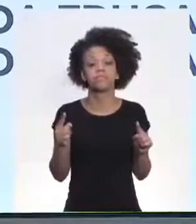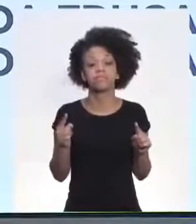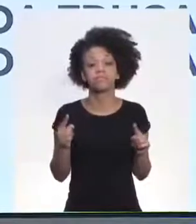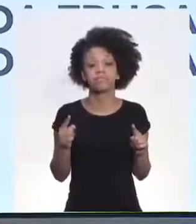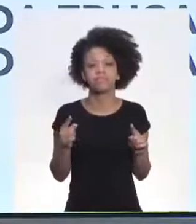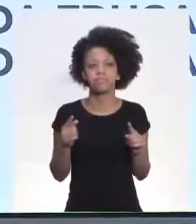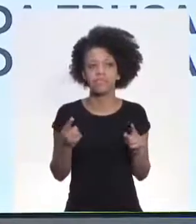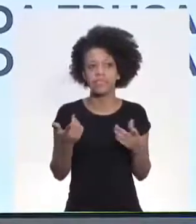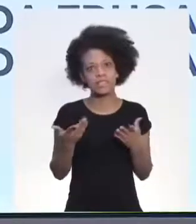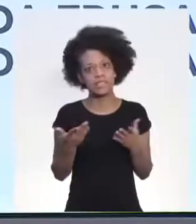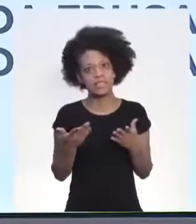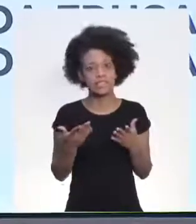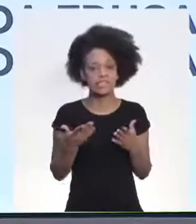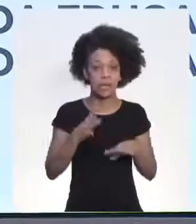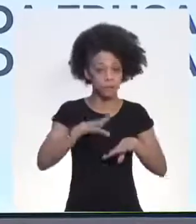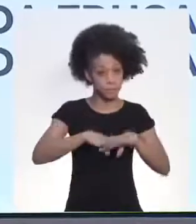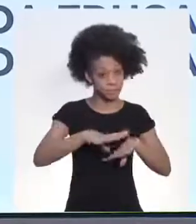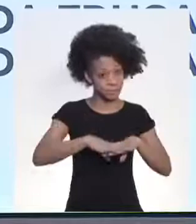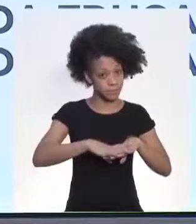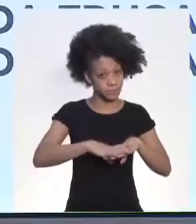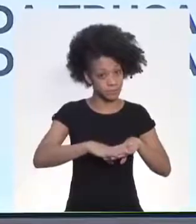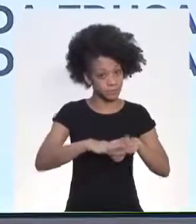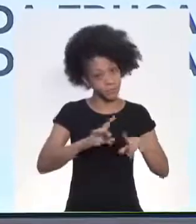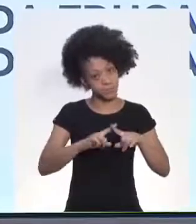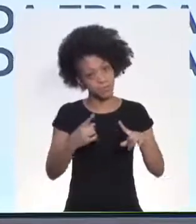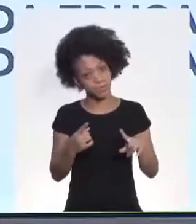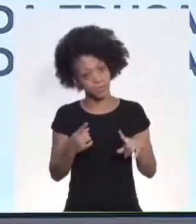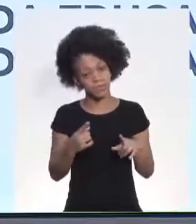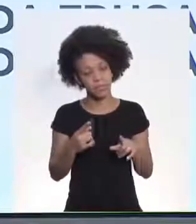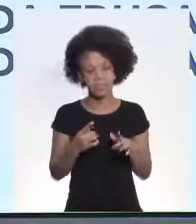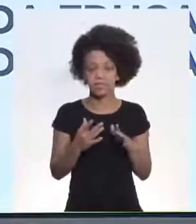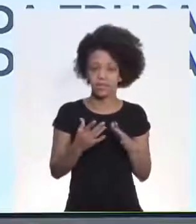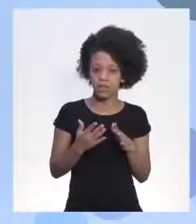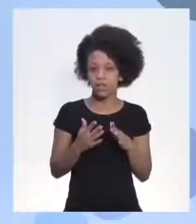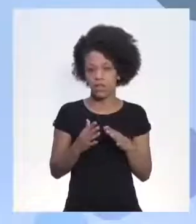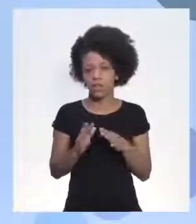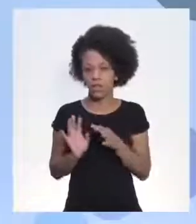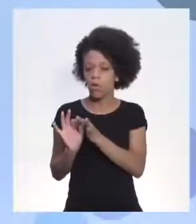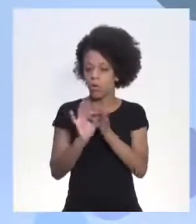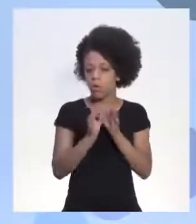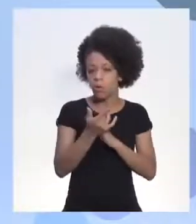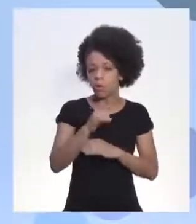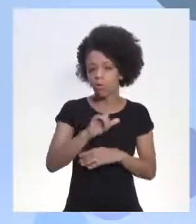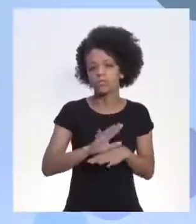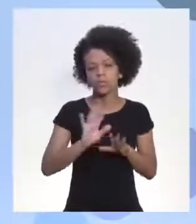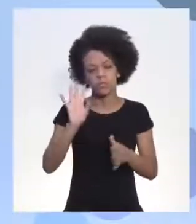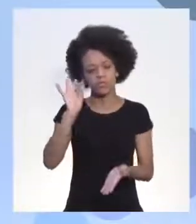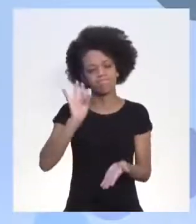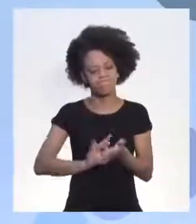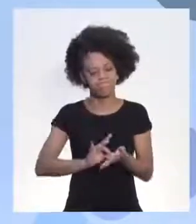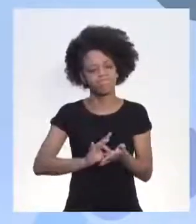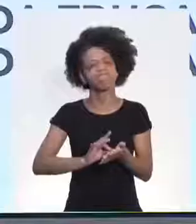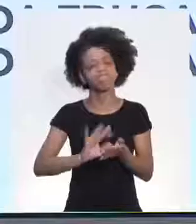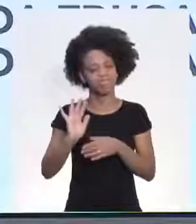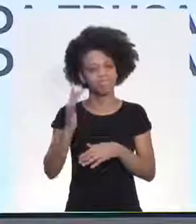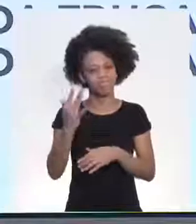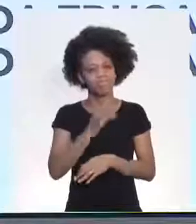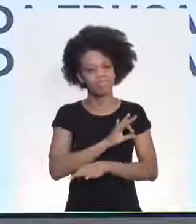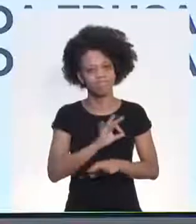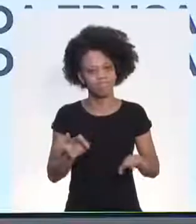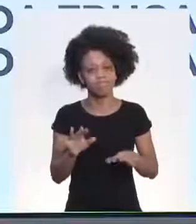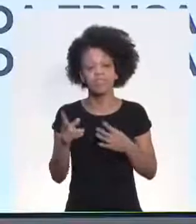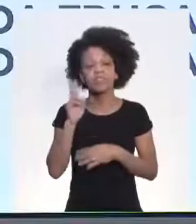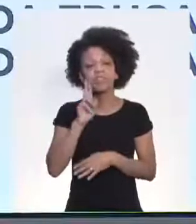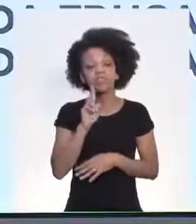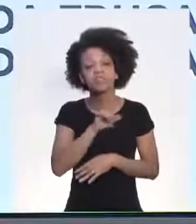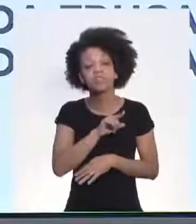muito a minha área, né, matemática, mas a gente foge um pouquinho, né, Osmar? Mas vai dar certo, tenho plena convicção. Lembrando aí, você